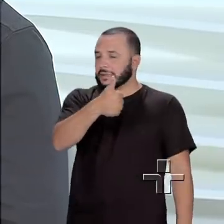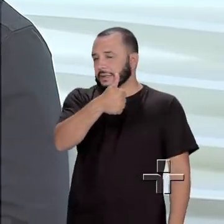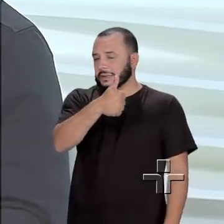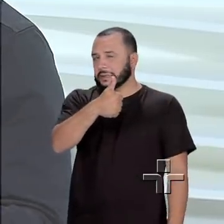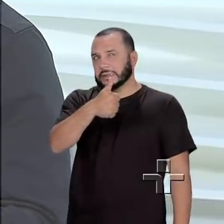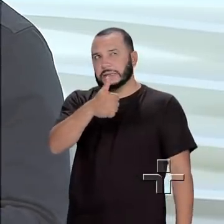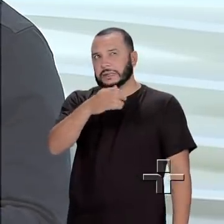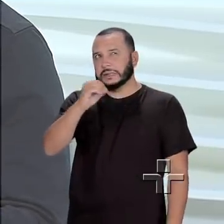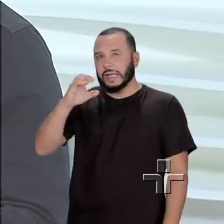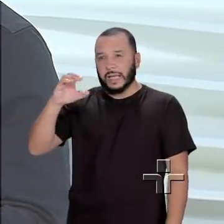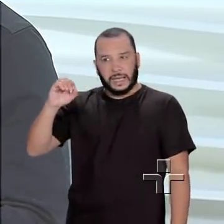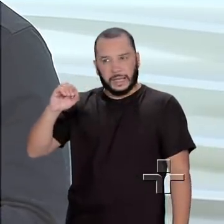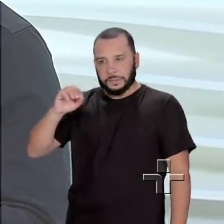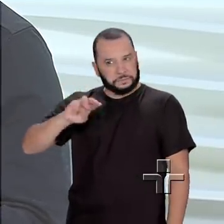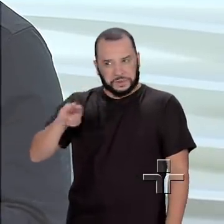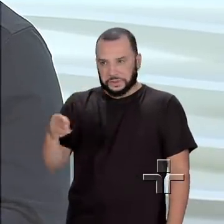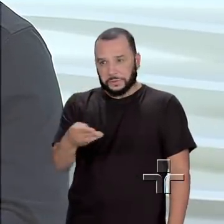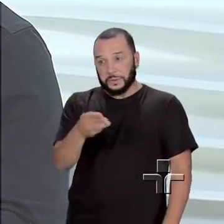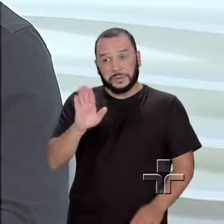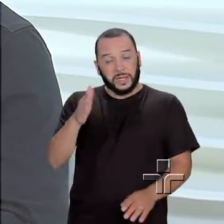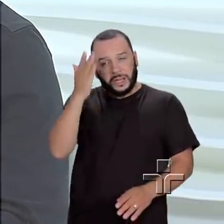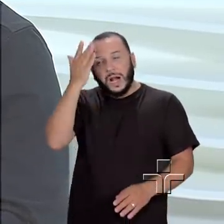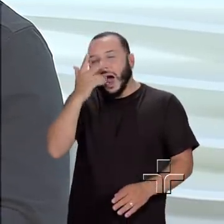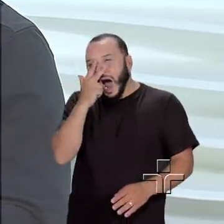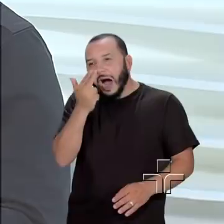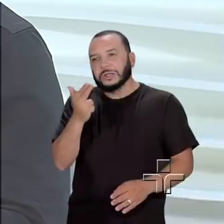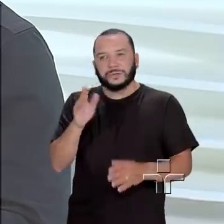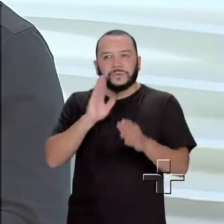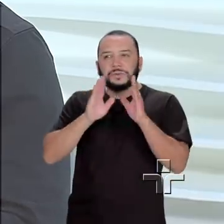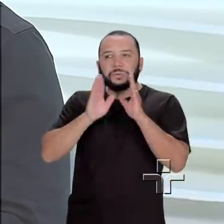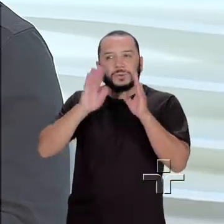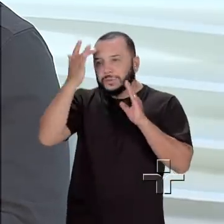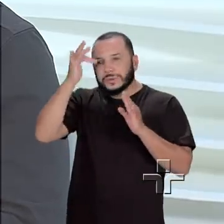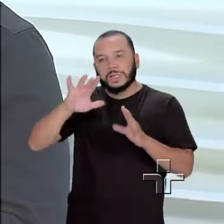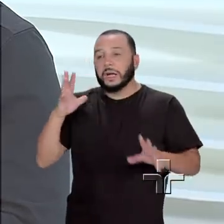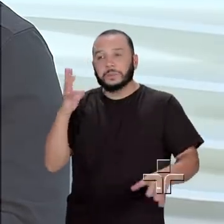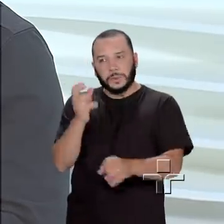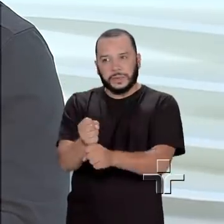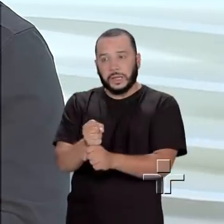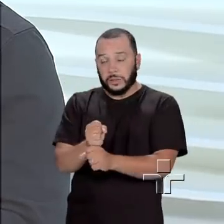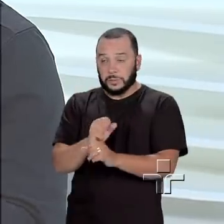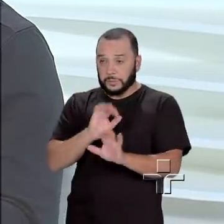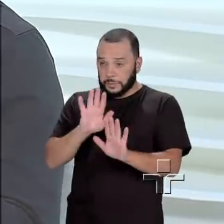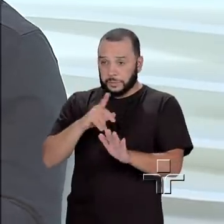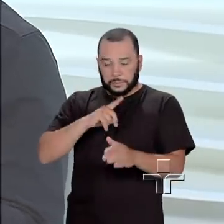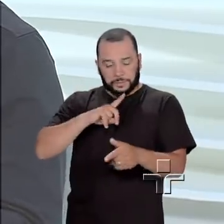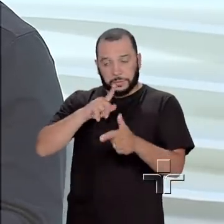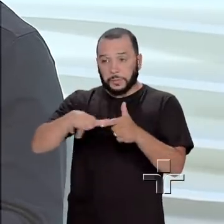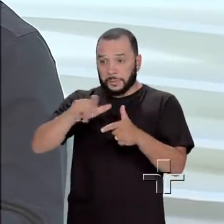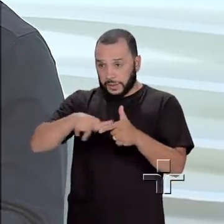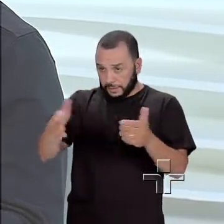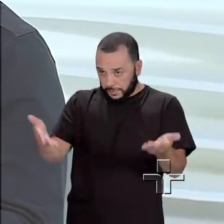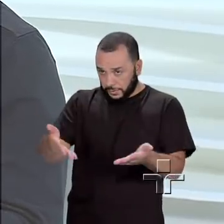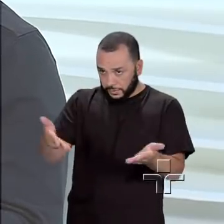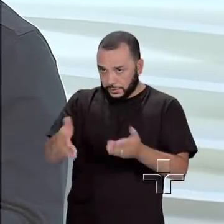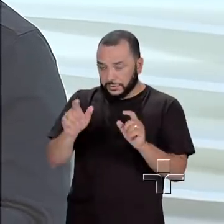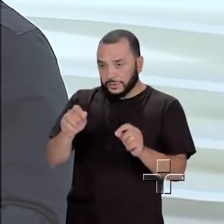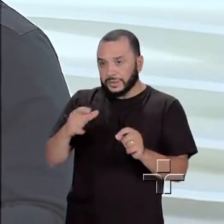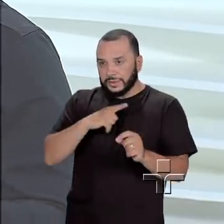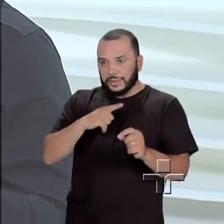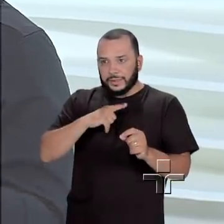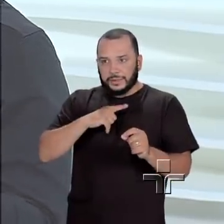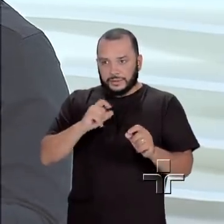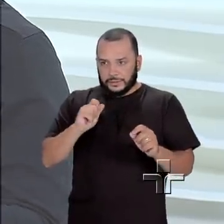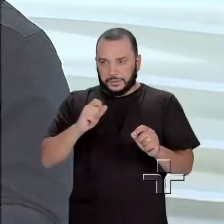usuários, nem o próprio Facebook eu acho que sabe no momento. O problema que nós temos em geral é que os sistemas de informação que